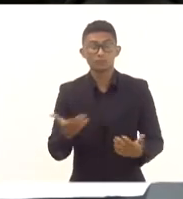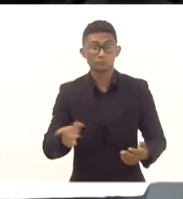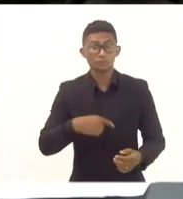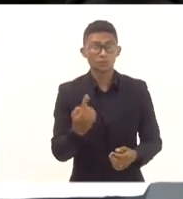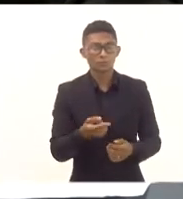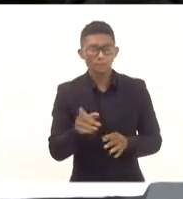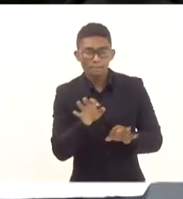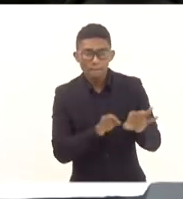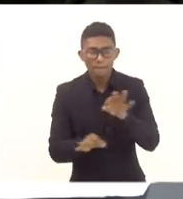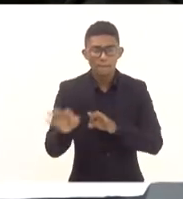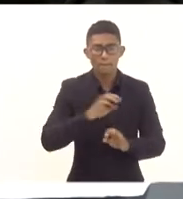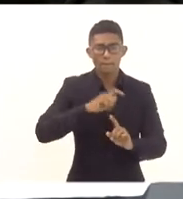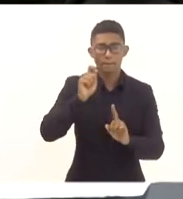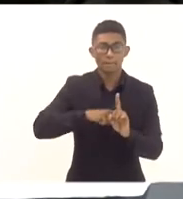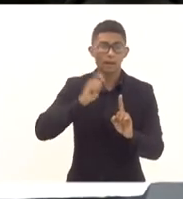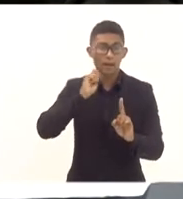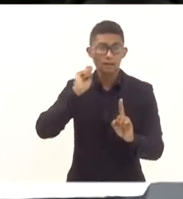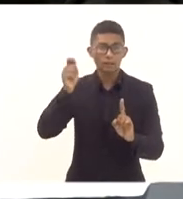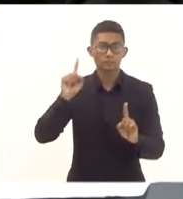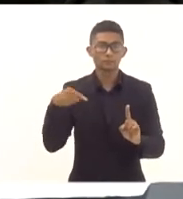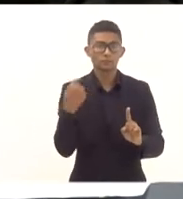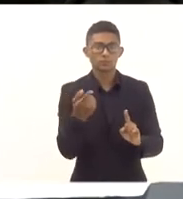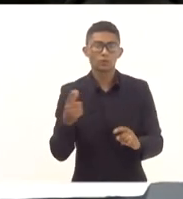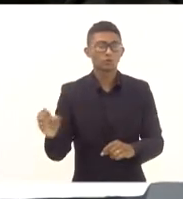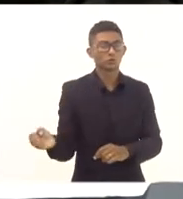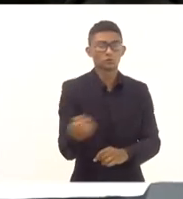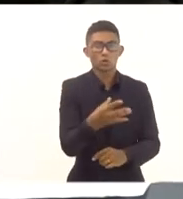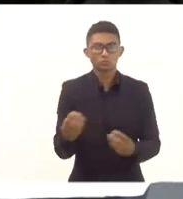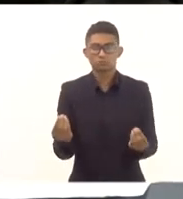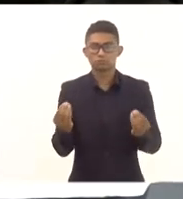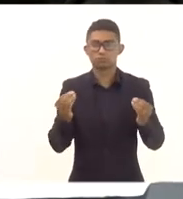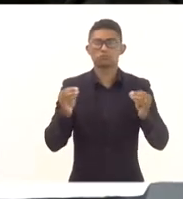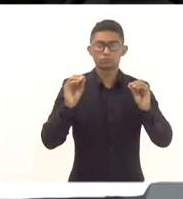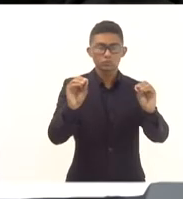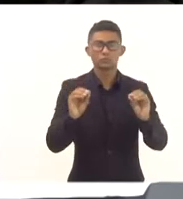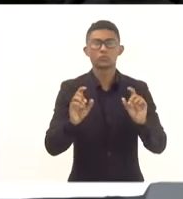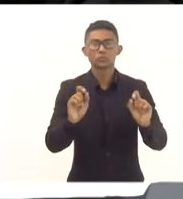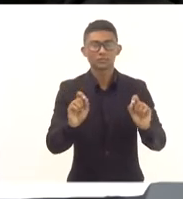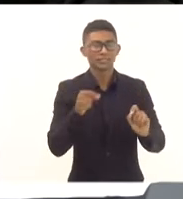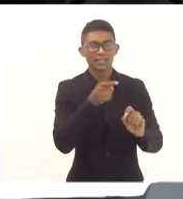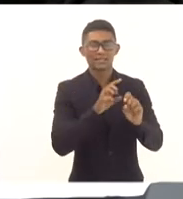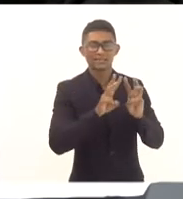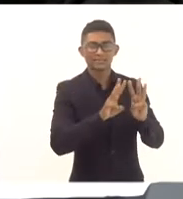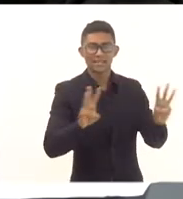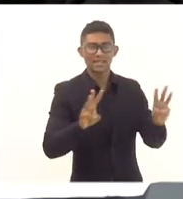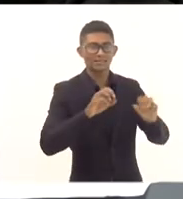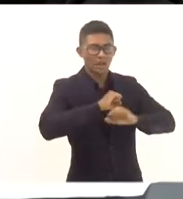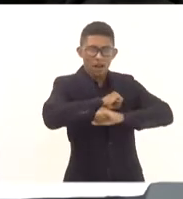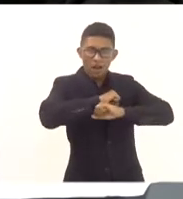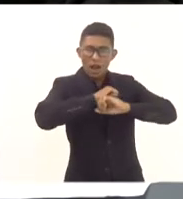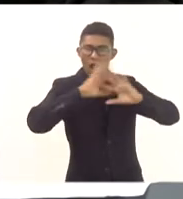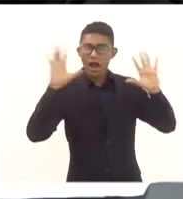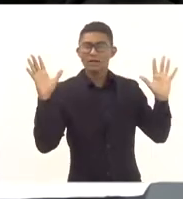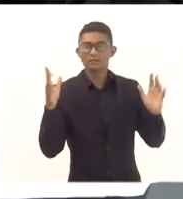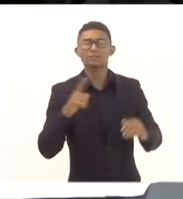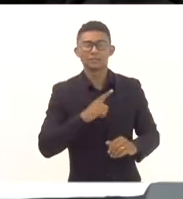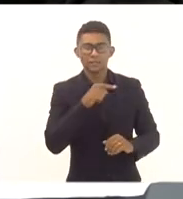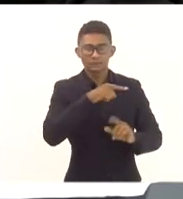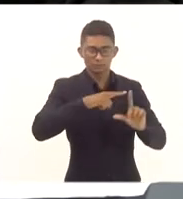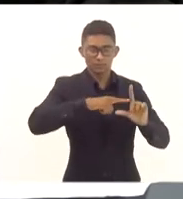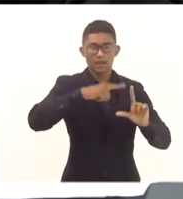o lançar a ferramenta nova ferramenta na versão 2.0 transparência que vai ter uma parte de